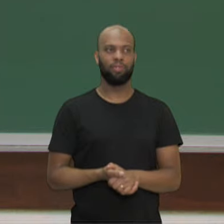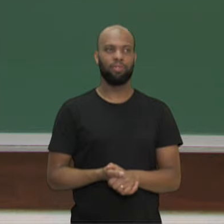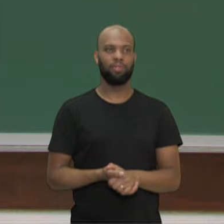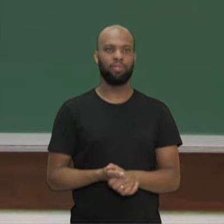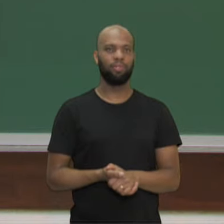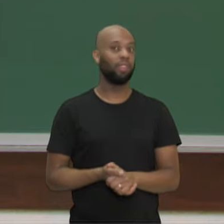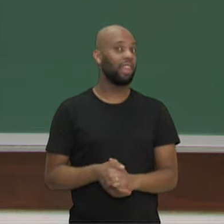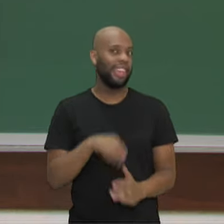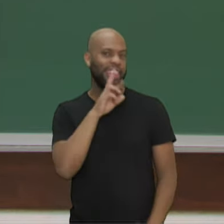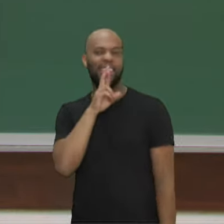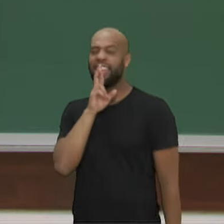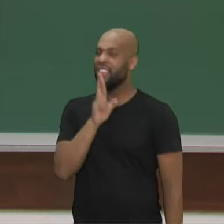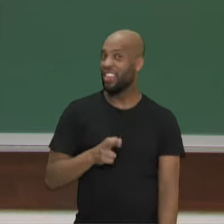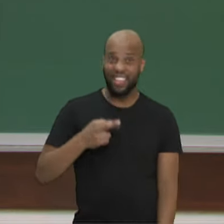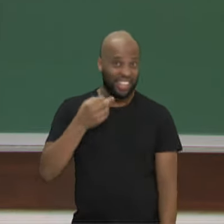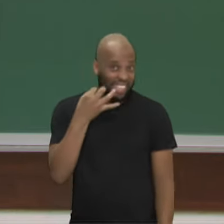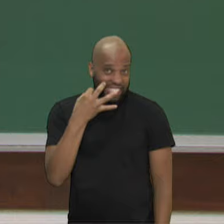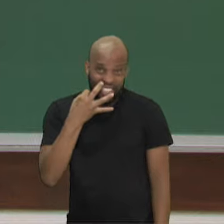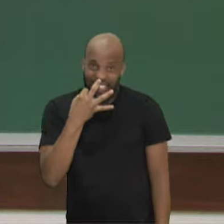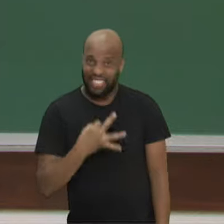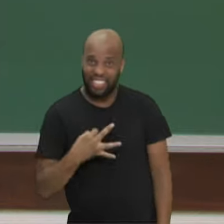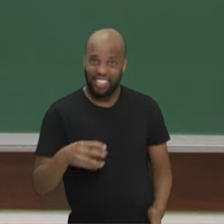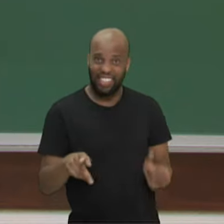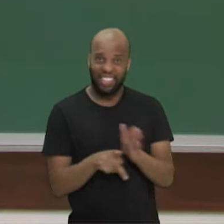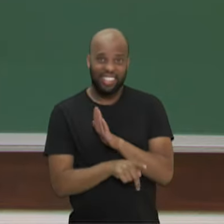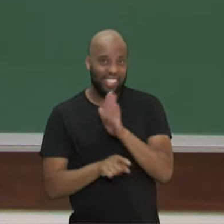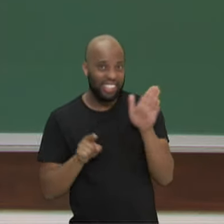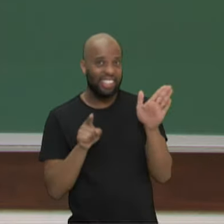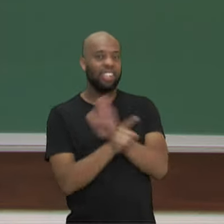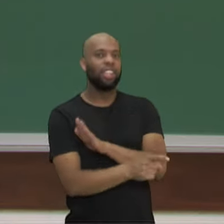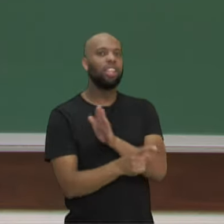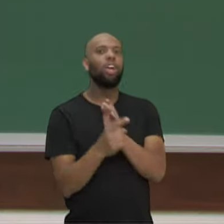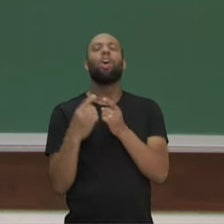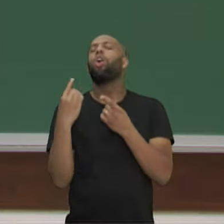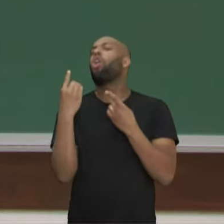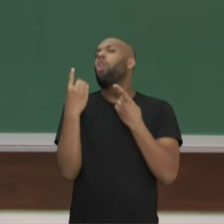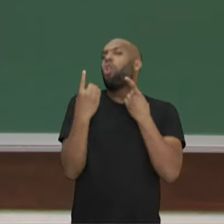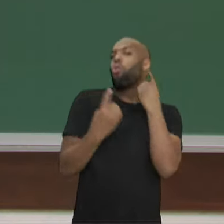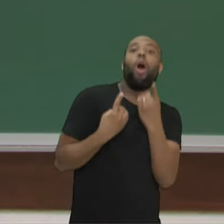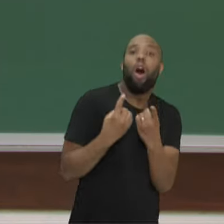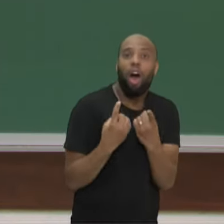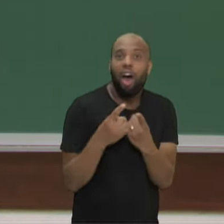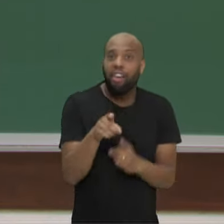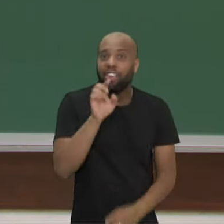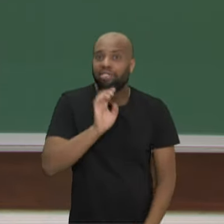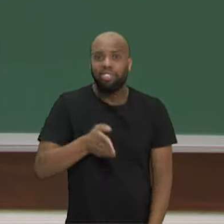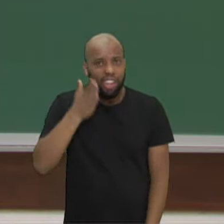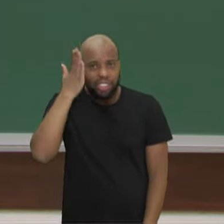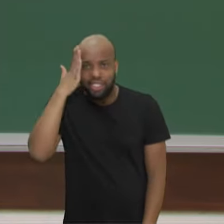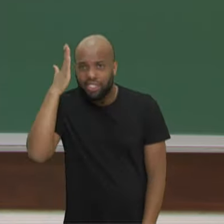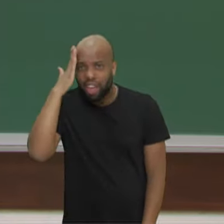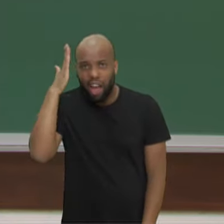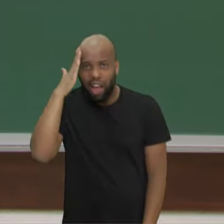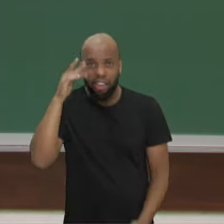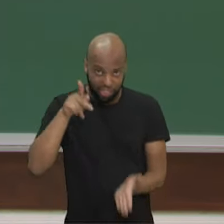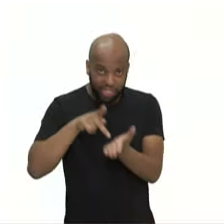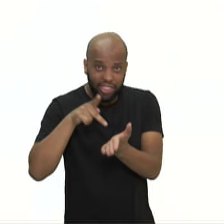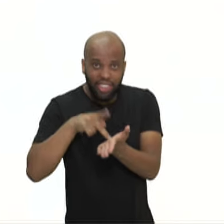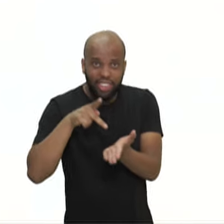E a resposta correta para essa questão, qual é? Vocês já sabem, não é